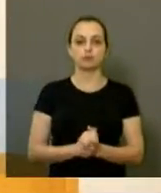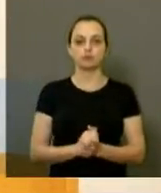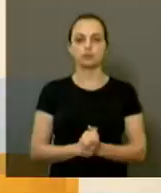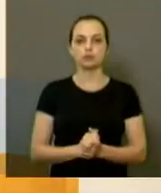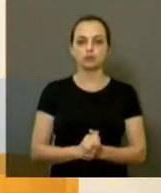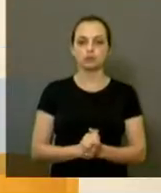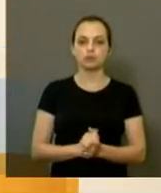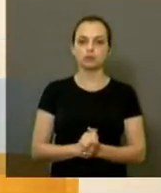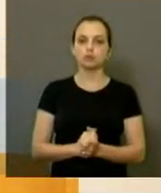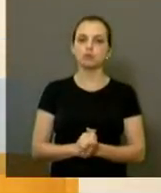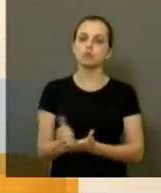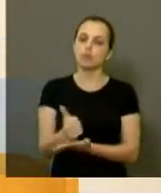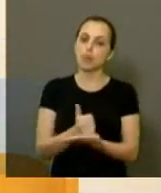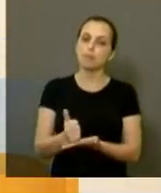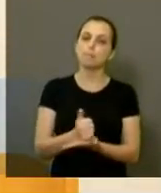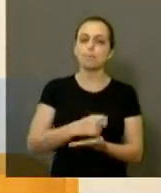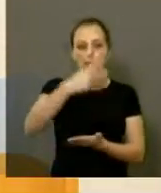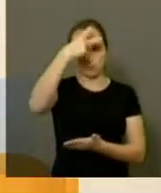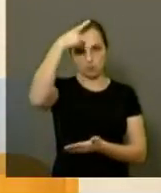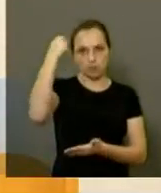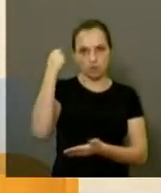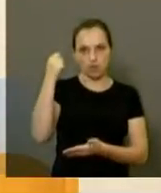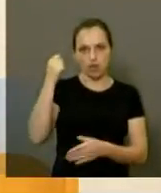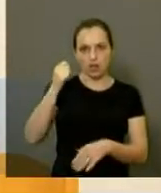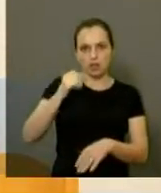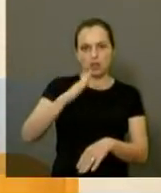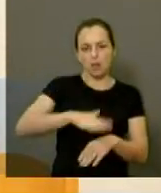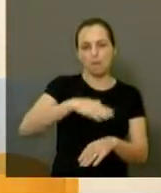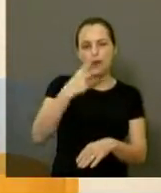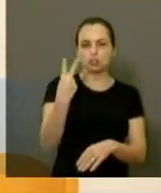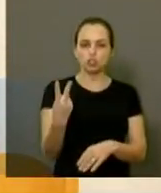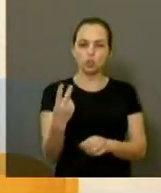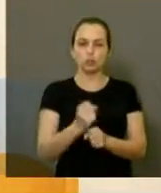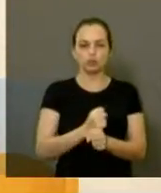Eu deixei a base do prefeito Marcelo Barbieri há mais de 2 anos.